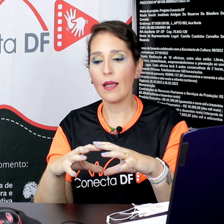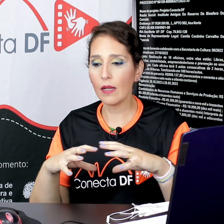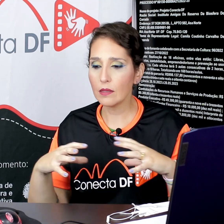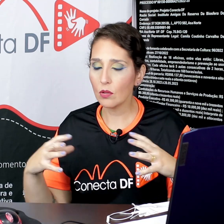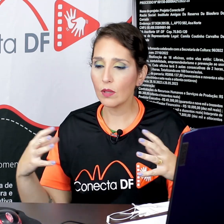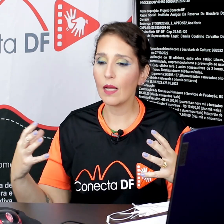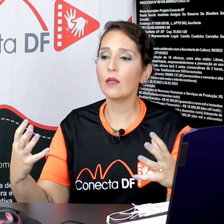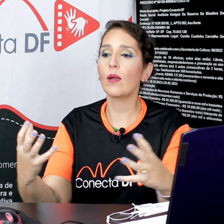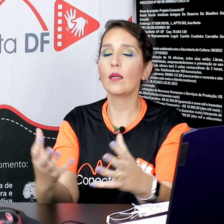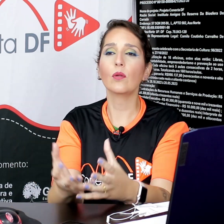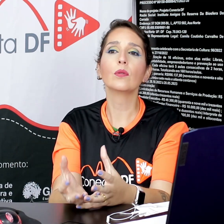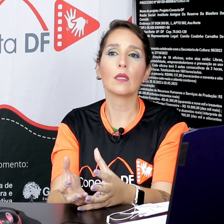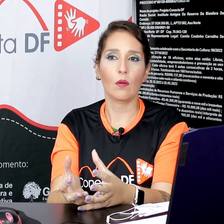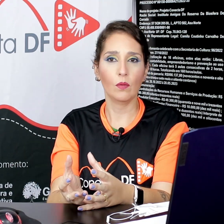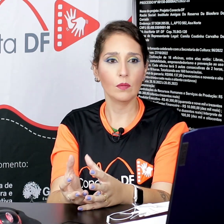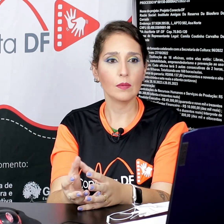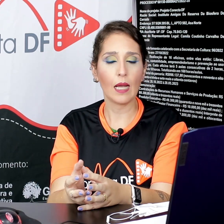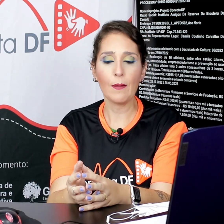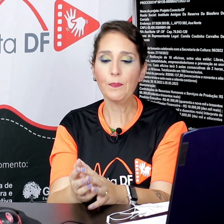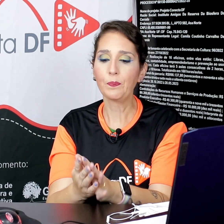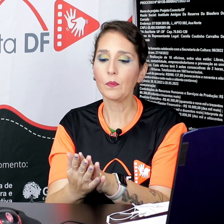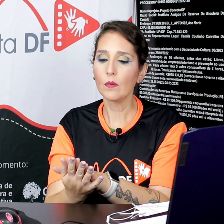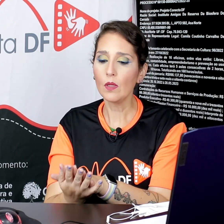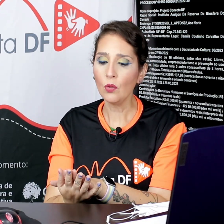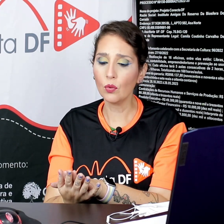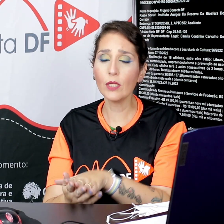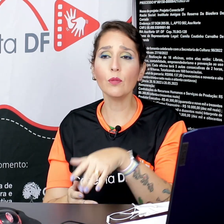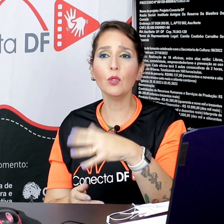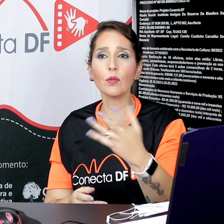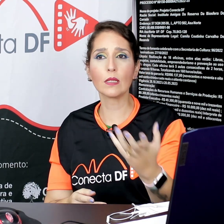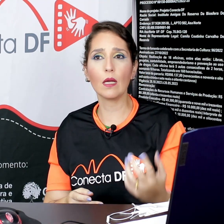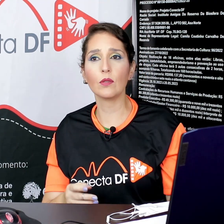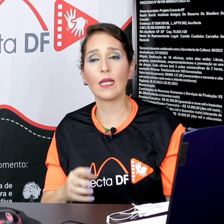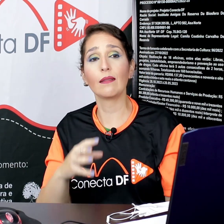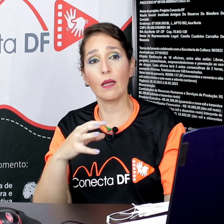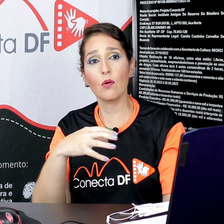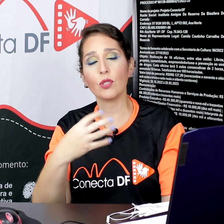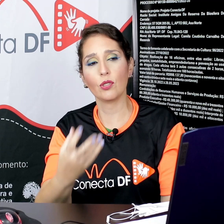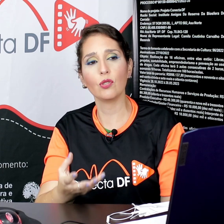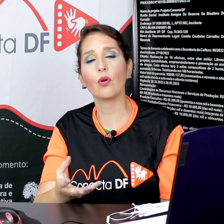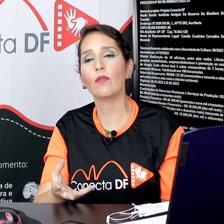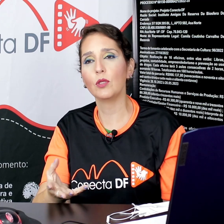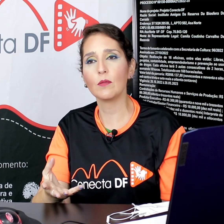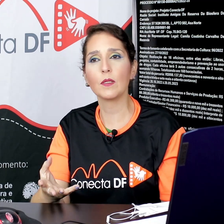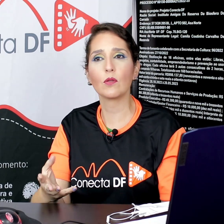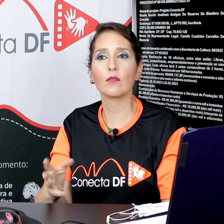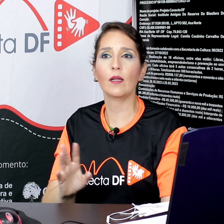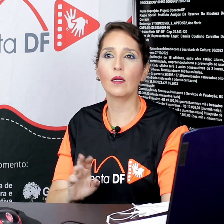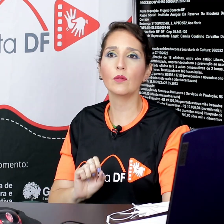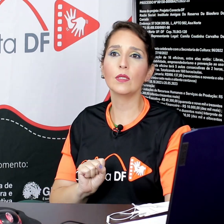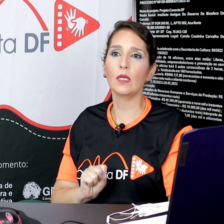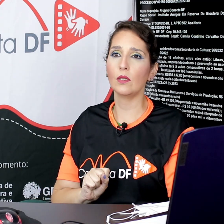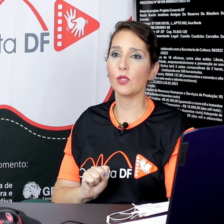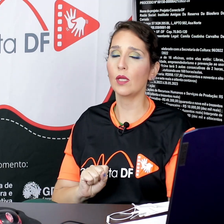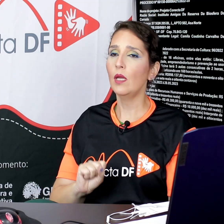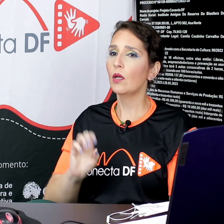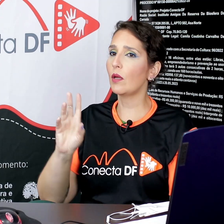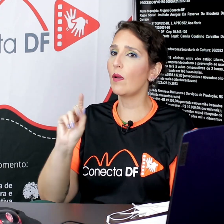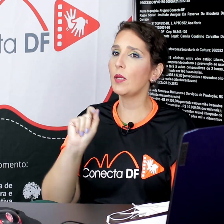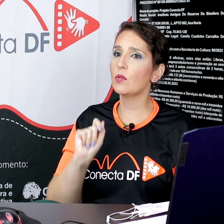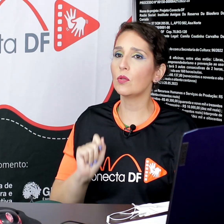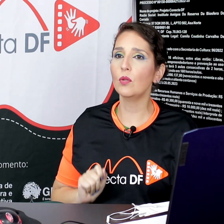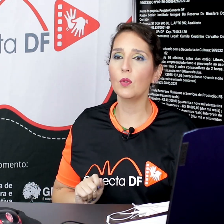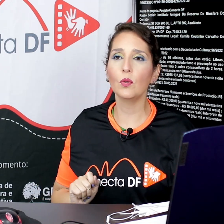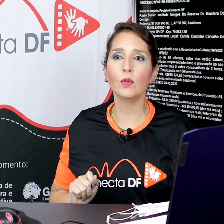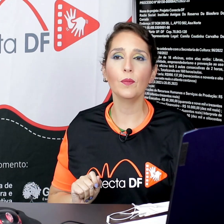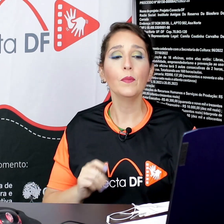está relacionado à inclusão, tá? Durante muitos anos e até hoje a gente ouve muitas pessoas falando o seguinte: eu tenho um